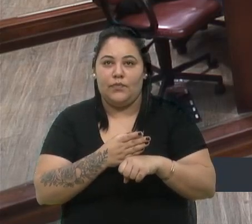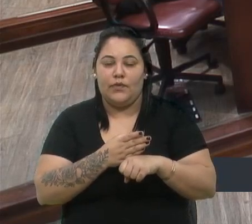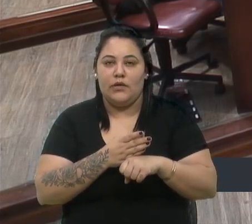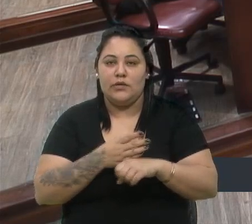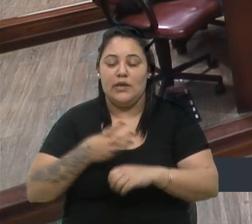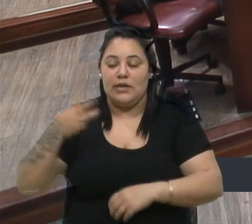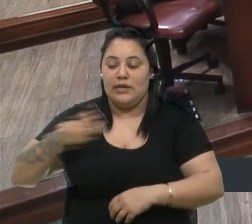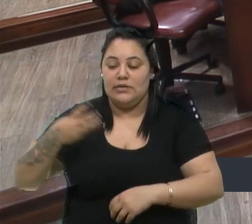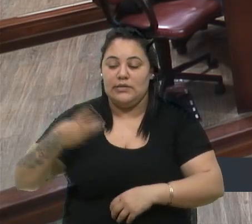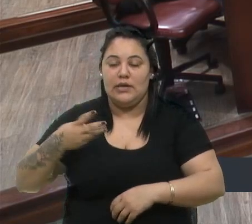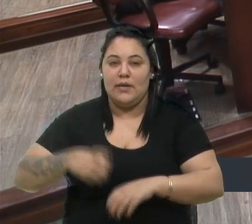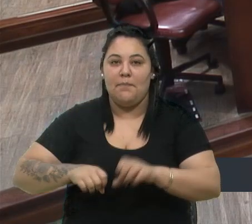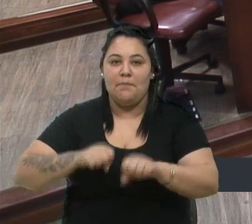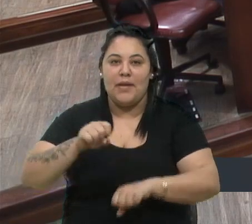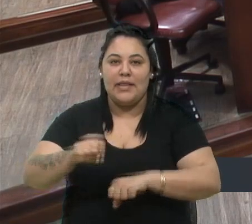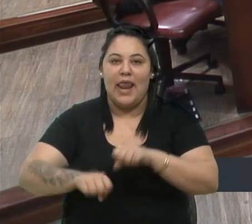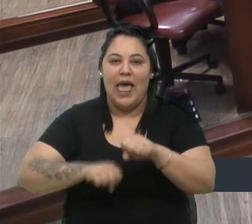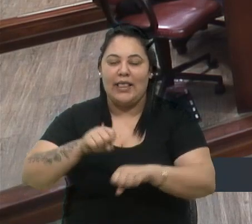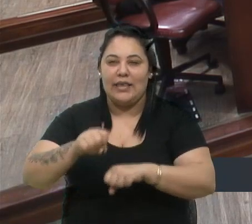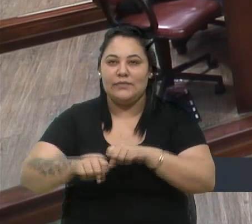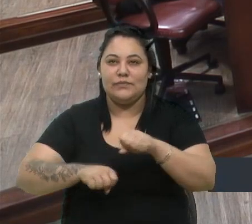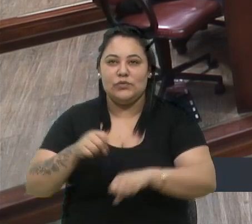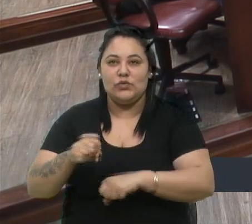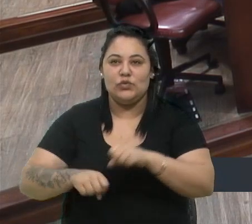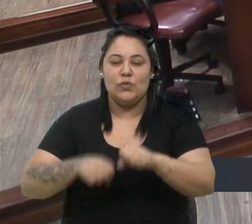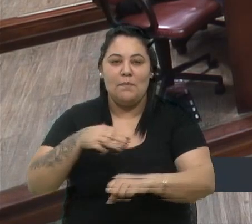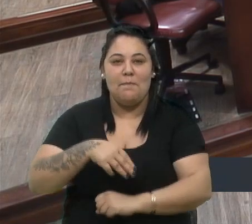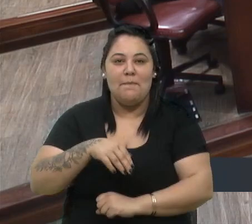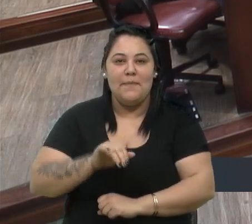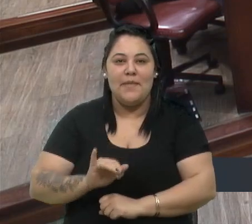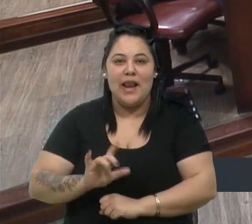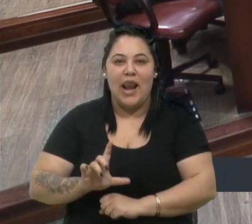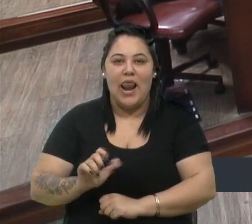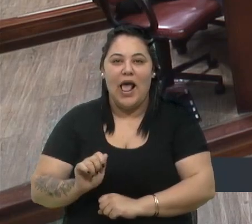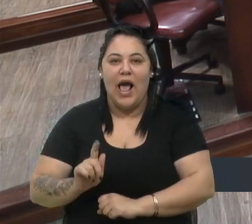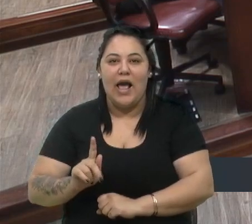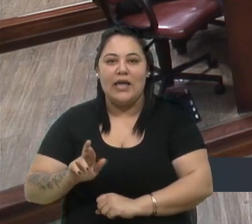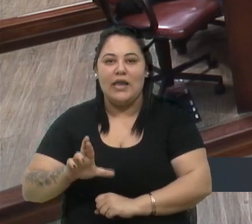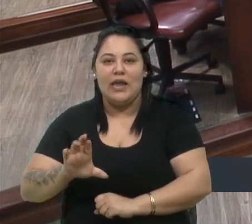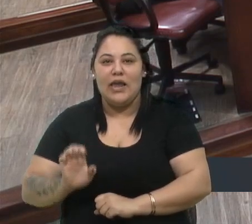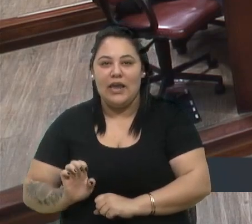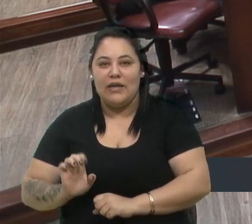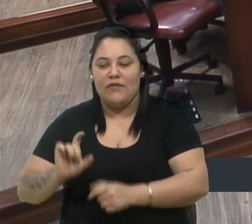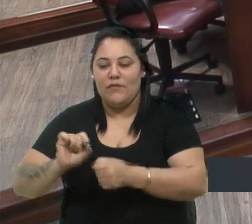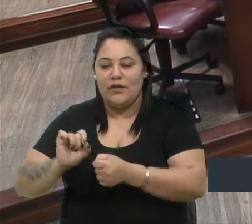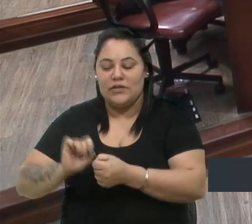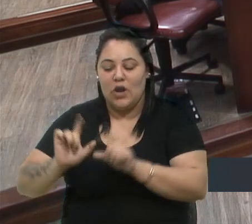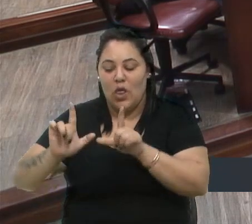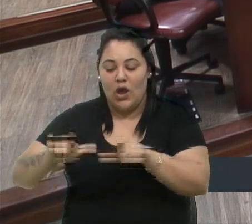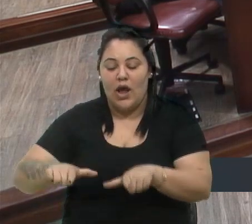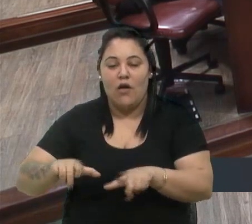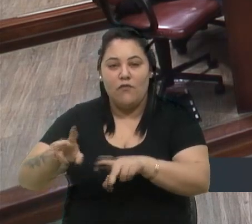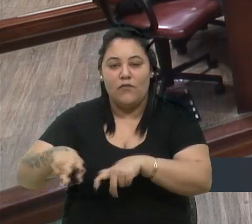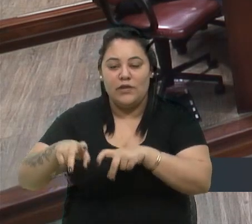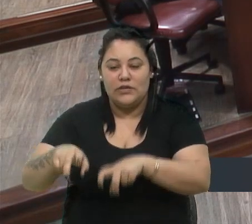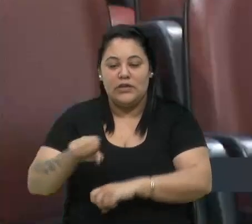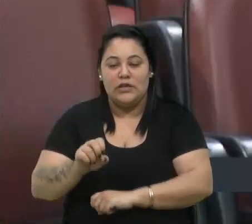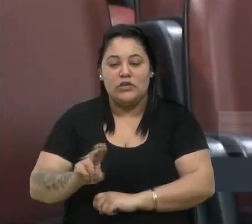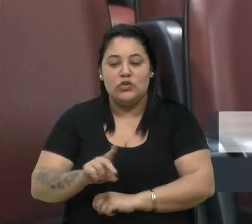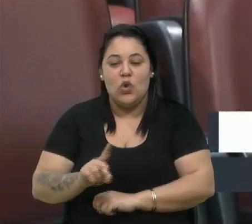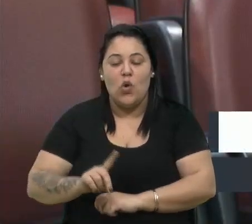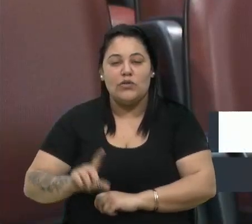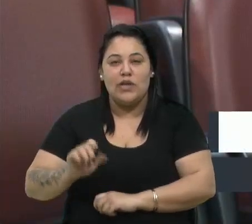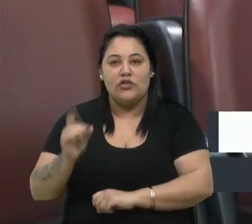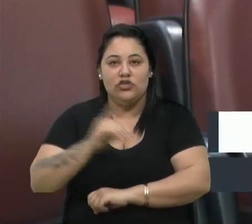do Milagre. Será realizado ali em Fazenda Souza. É dia 28, às 10